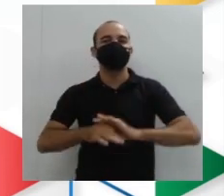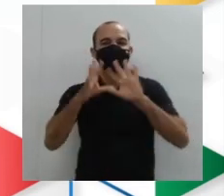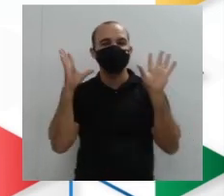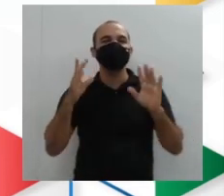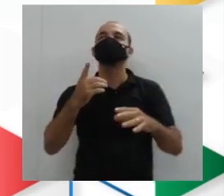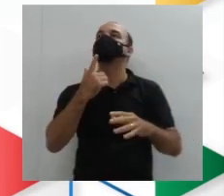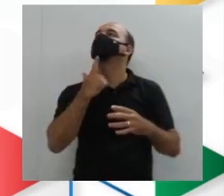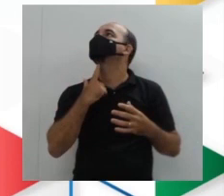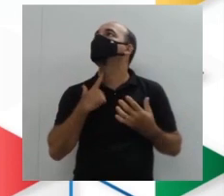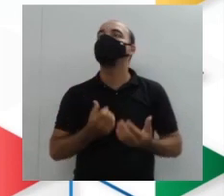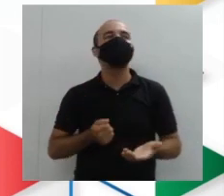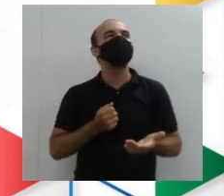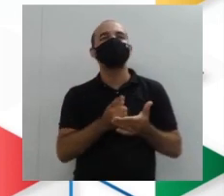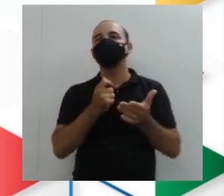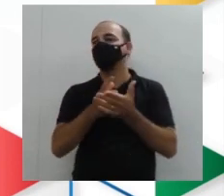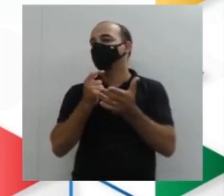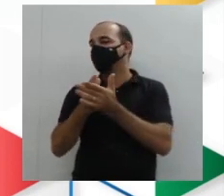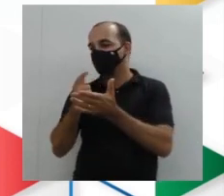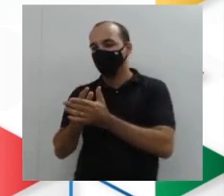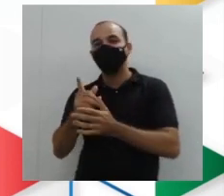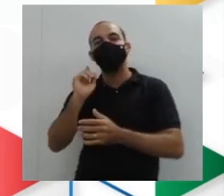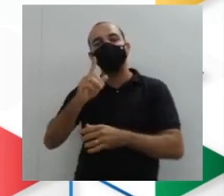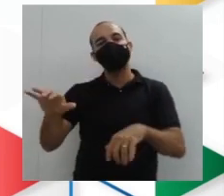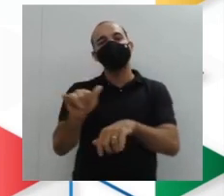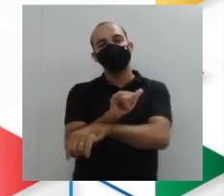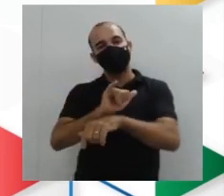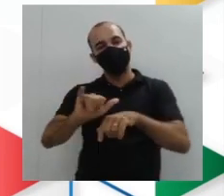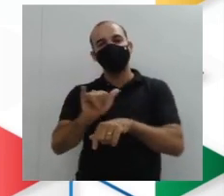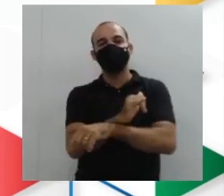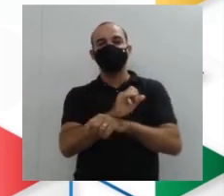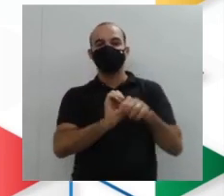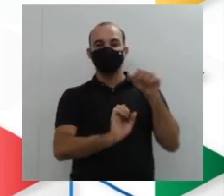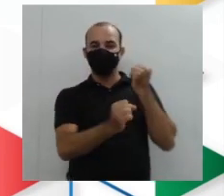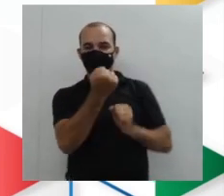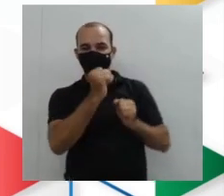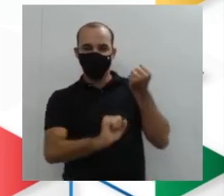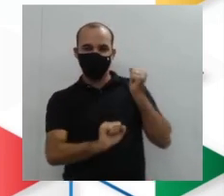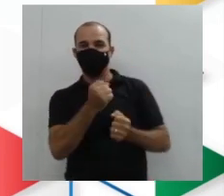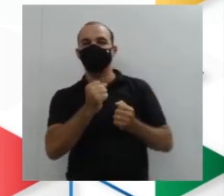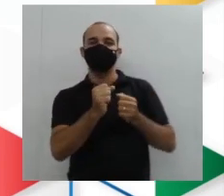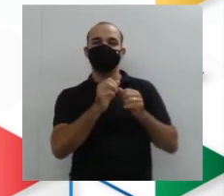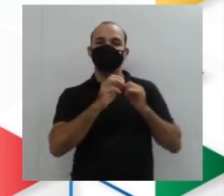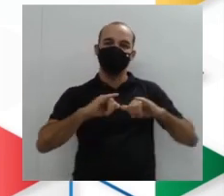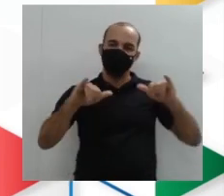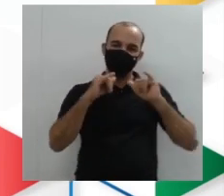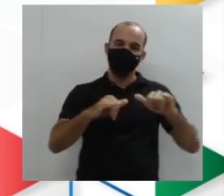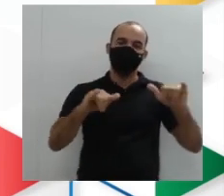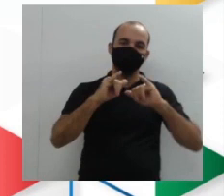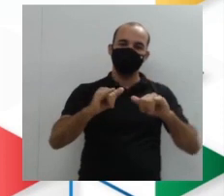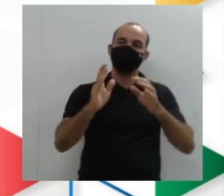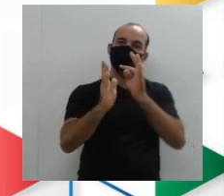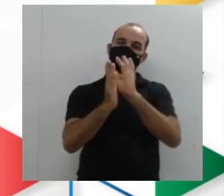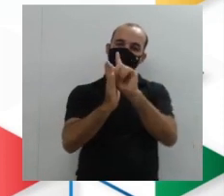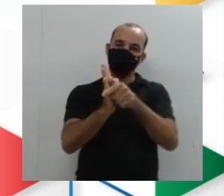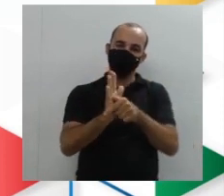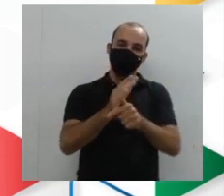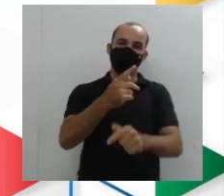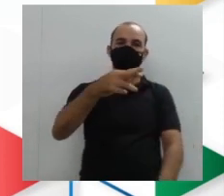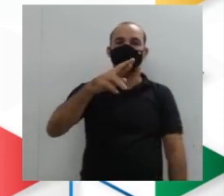consumirem esse produto. Então vejam só a união das duas linguagens, verbal e a não verbal,